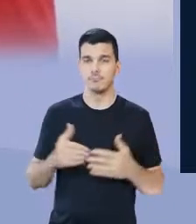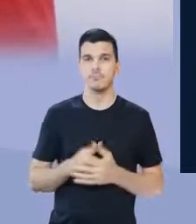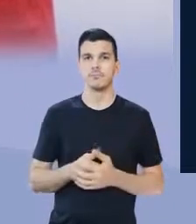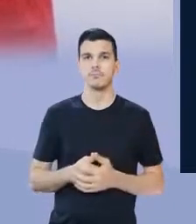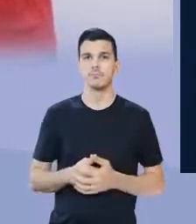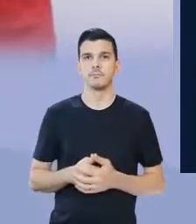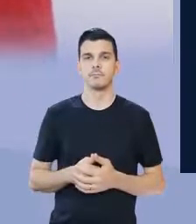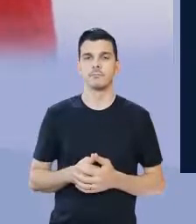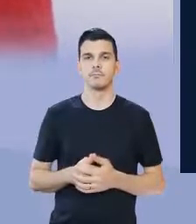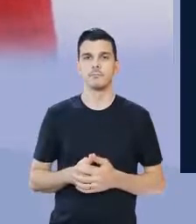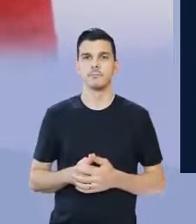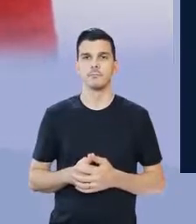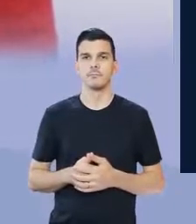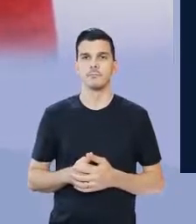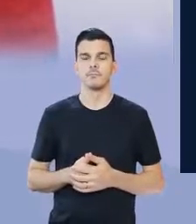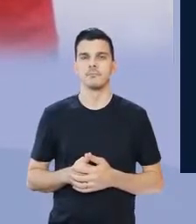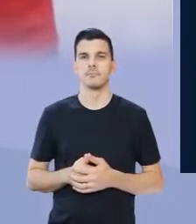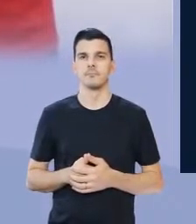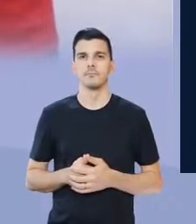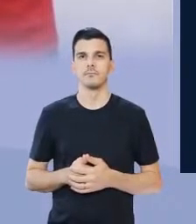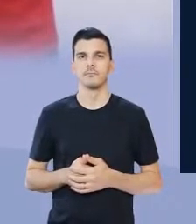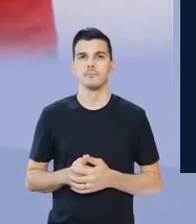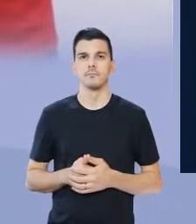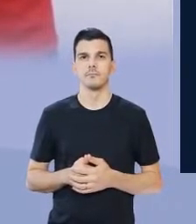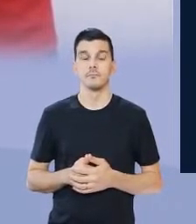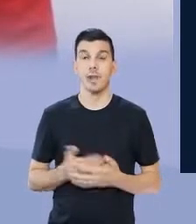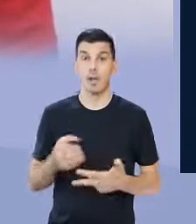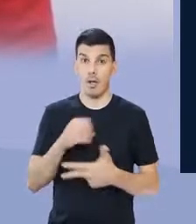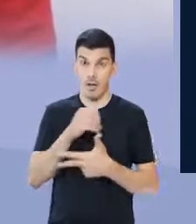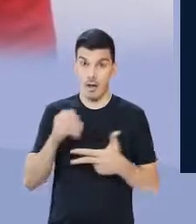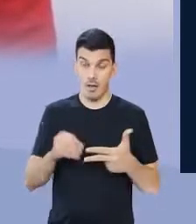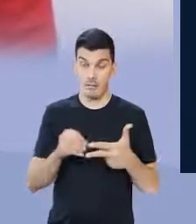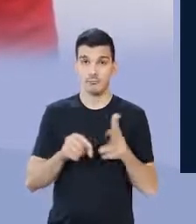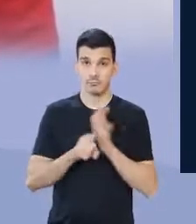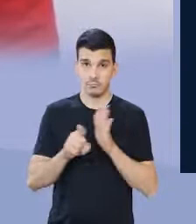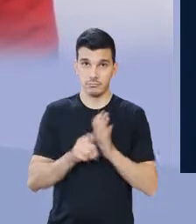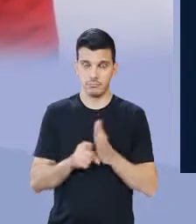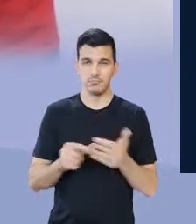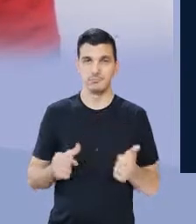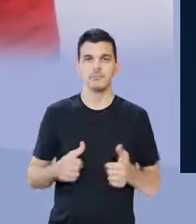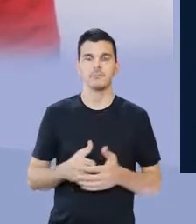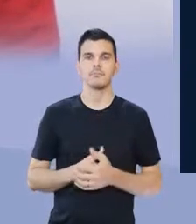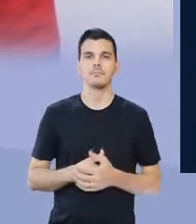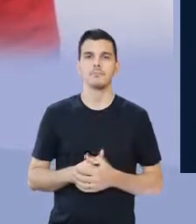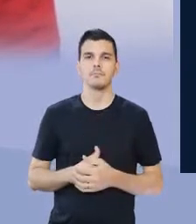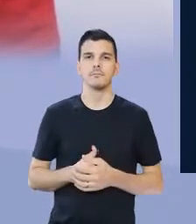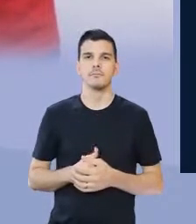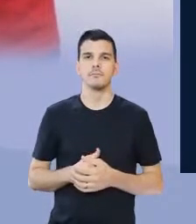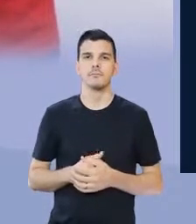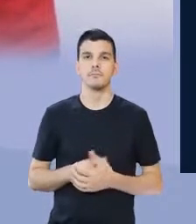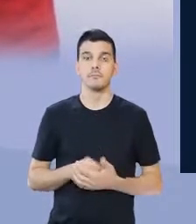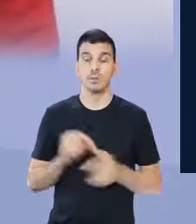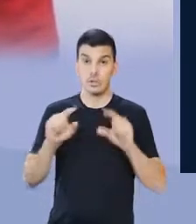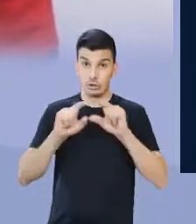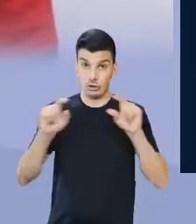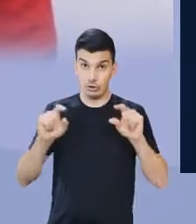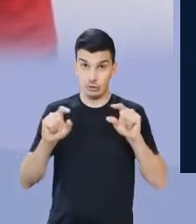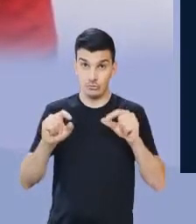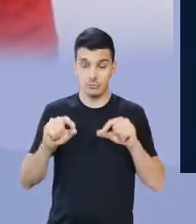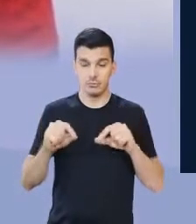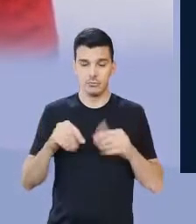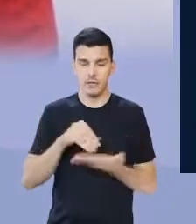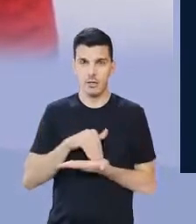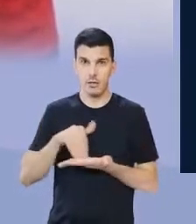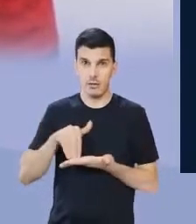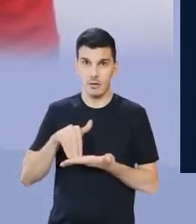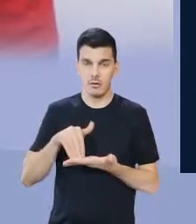esquerda, on the left. Vamos lá para a questão Enem, linda e maravilhosa aí, você sabe o que fazer, né? Título, fonte, enunciado.